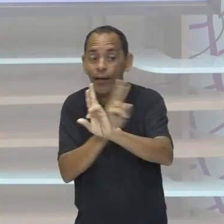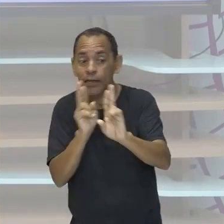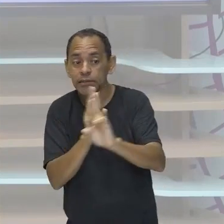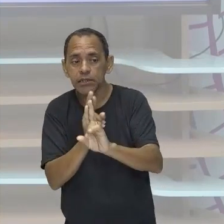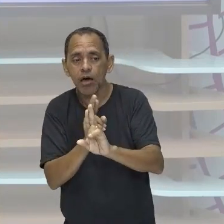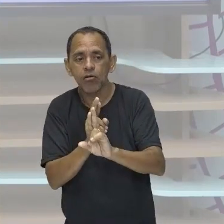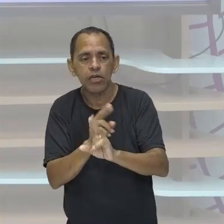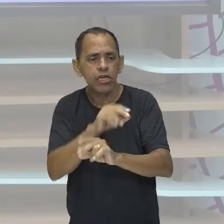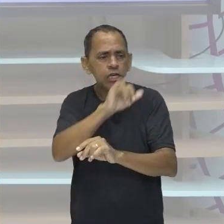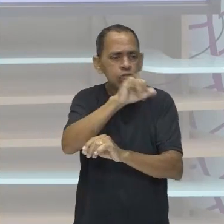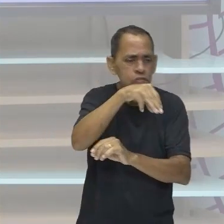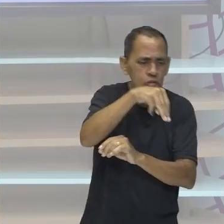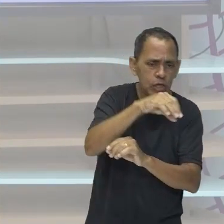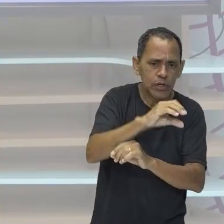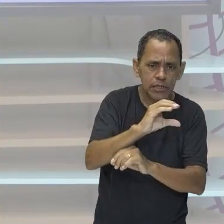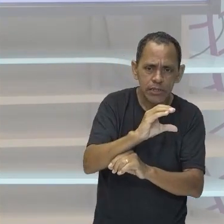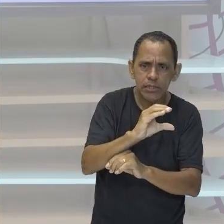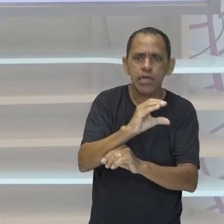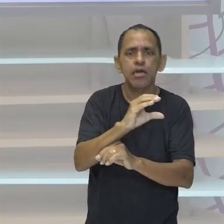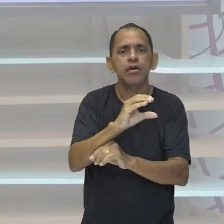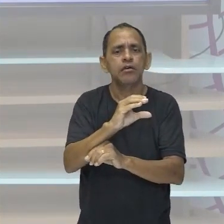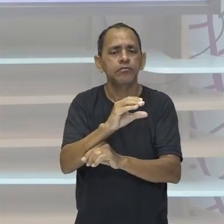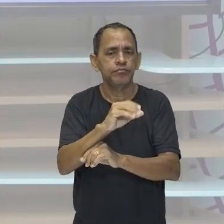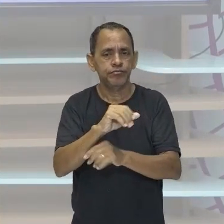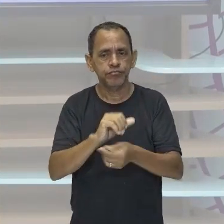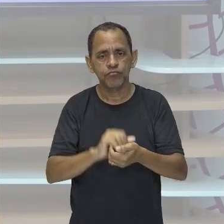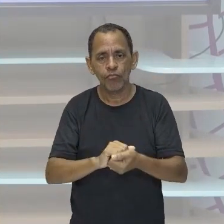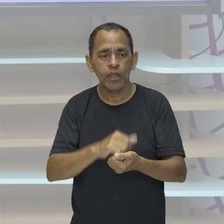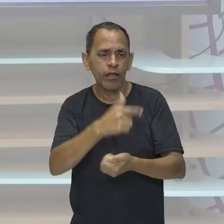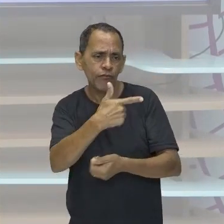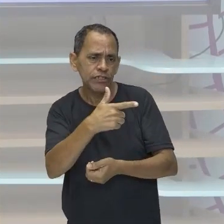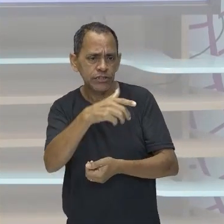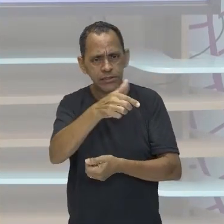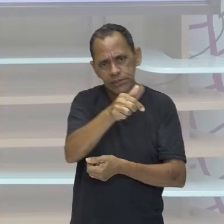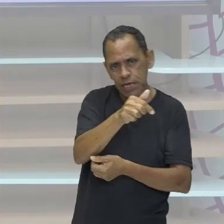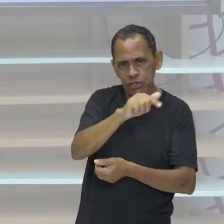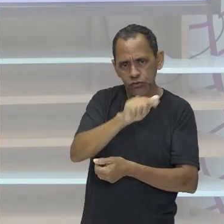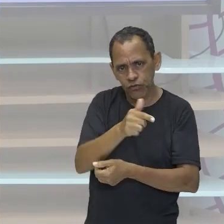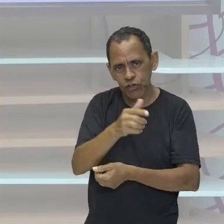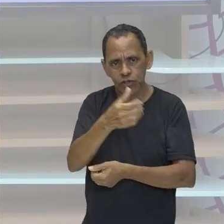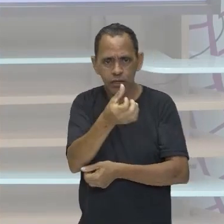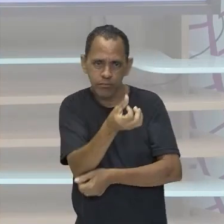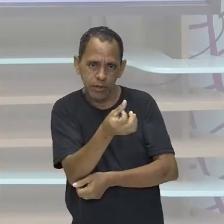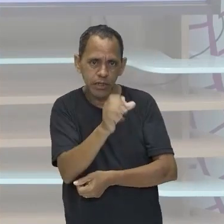massa corpórea. Então, neste nosso exemplo, encontramos exatamente